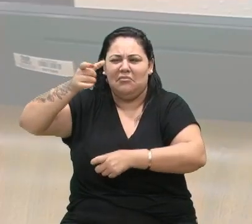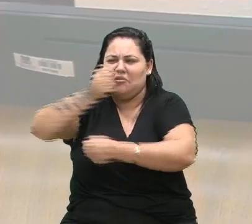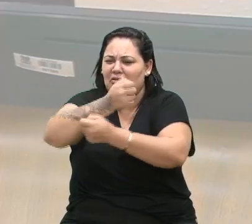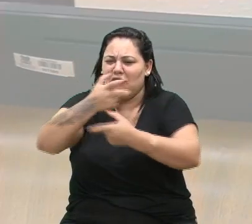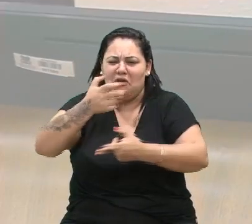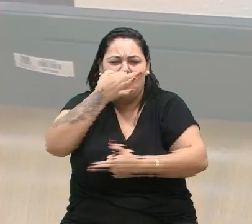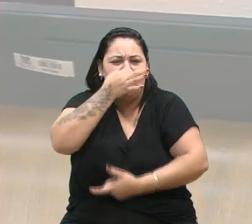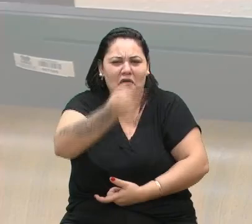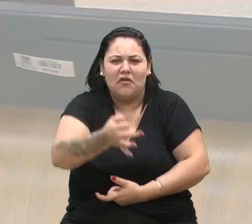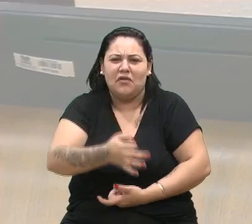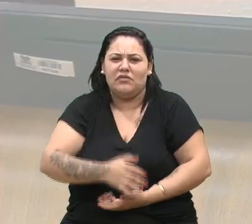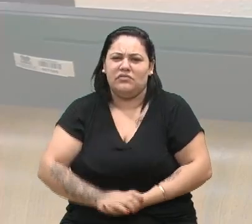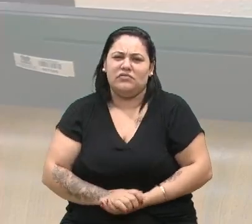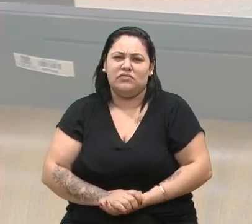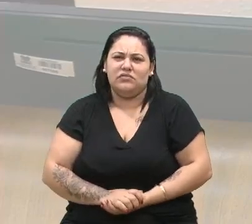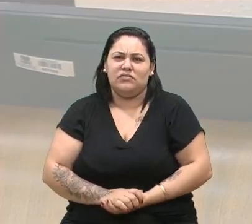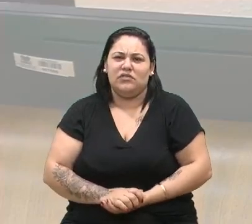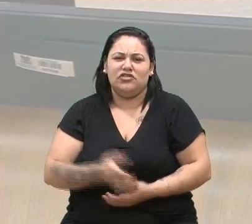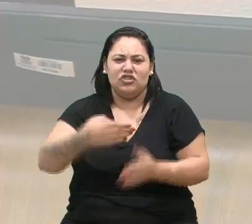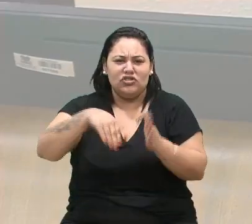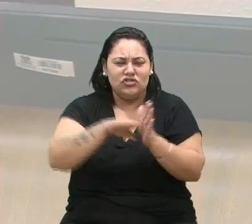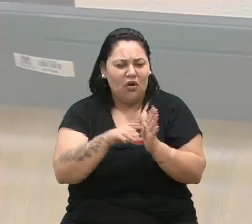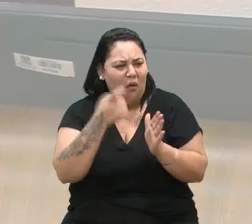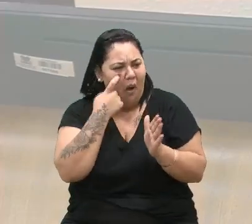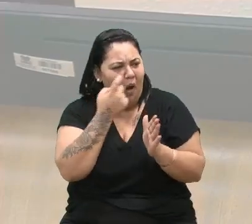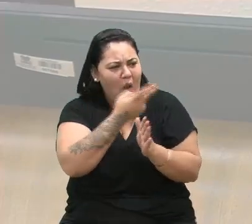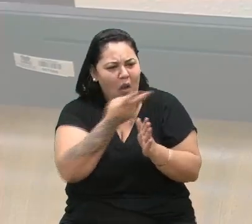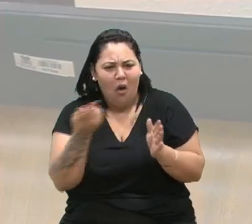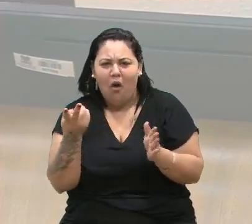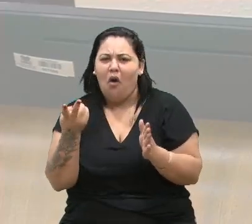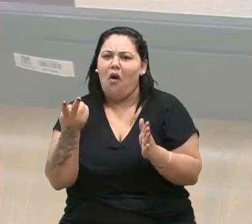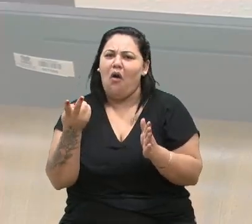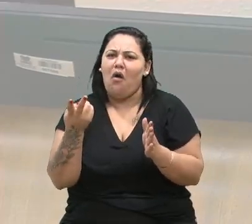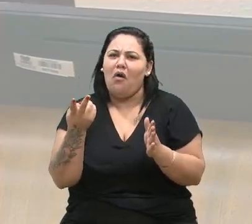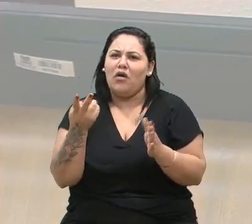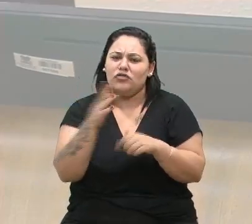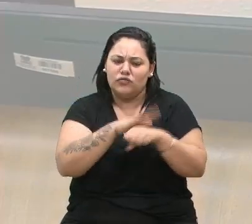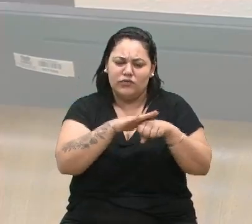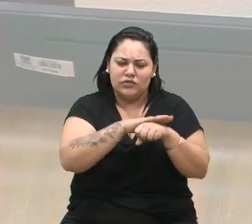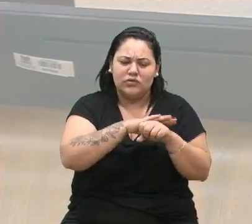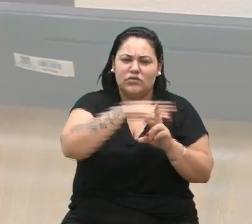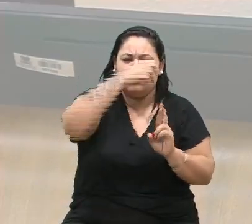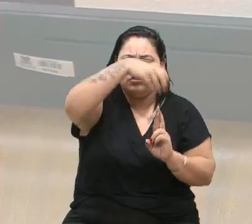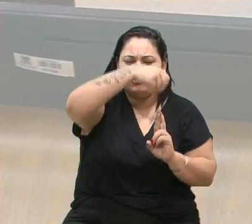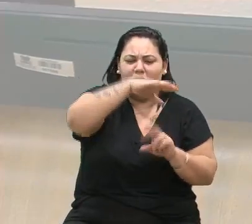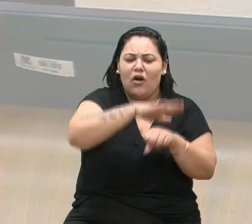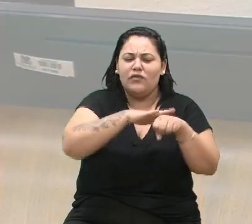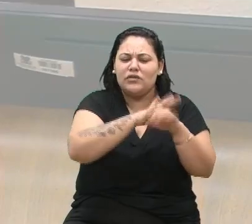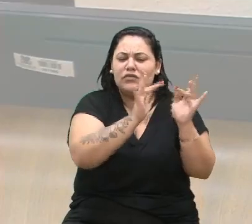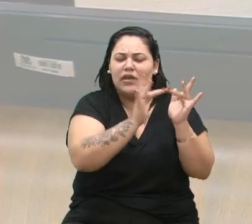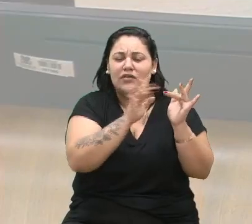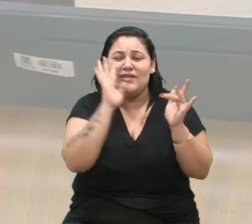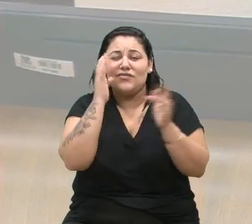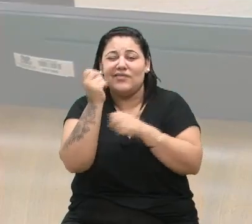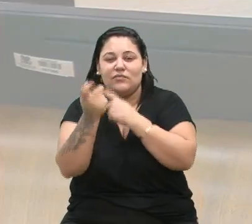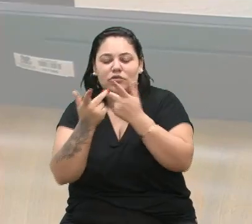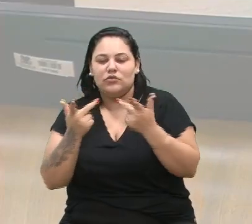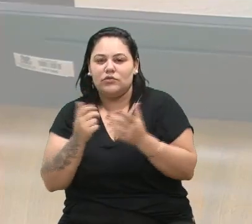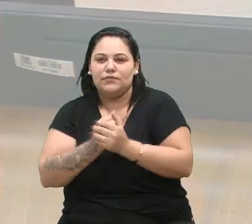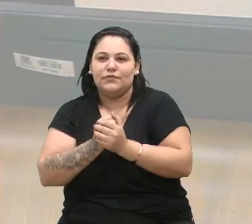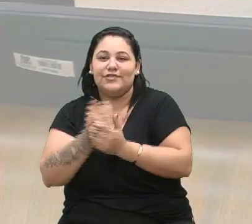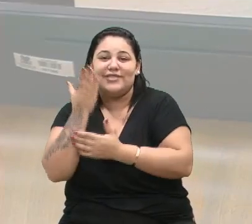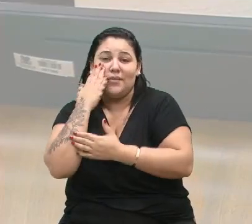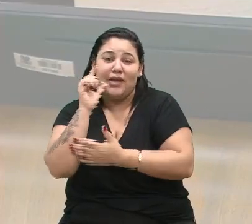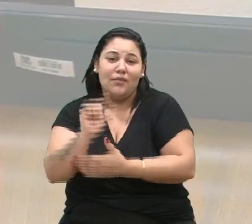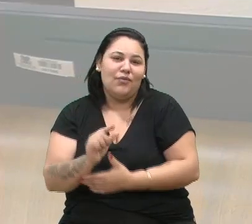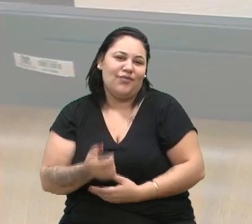lá, e aí pontualmente a gente conseguia, né, conversando só com a RGE, resolver uma ou outra situação, e a gente sabia que isso era muito pouco, que